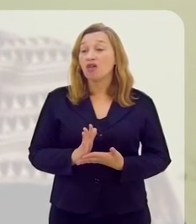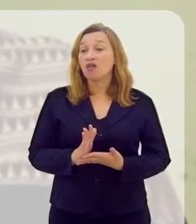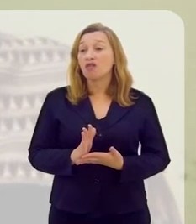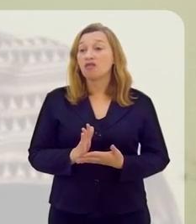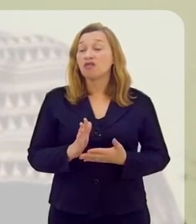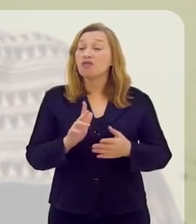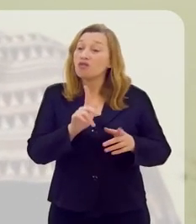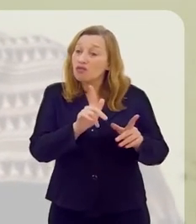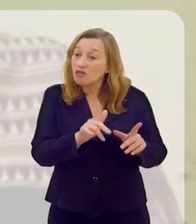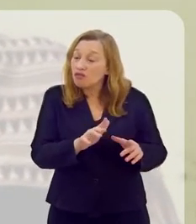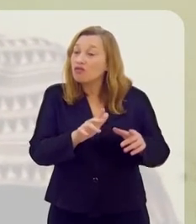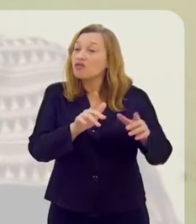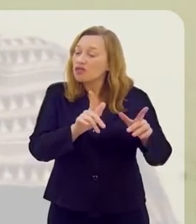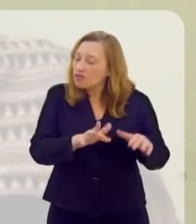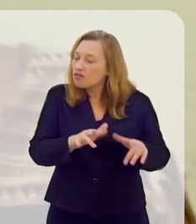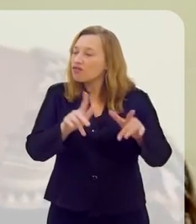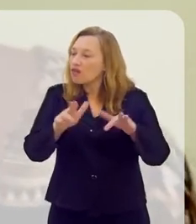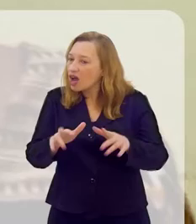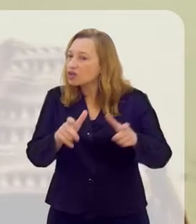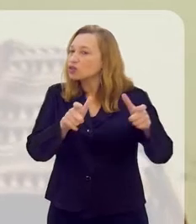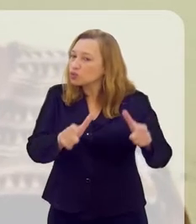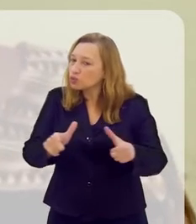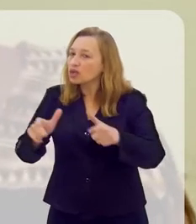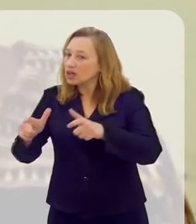em vários pontos que eu posso citar aqui.